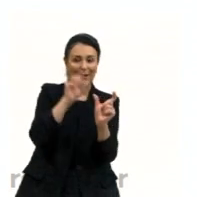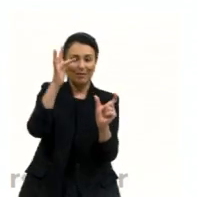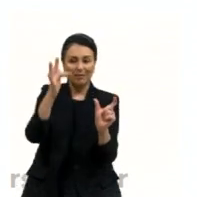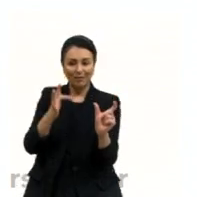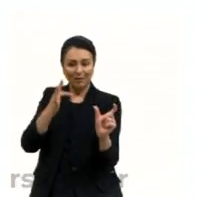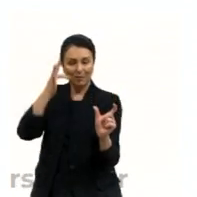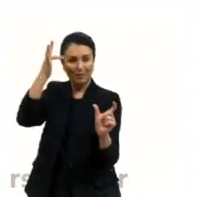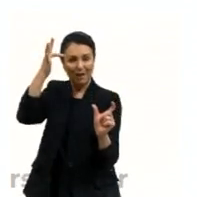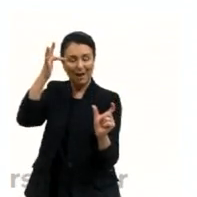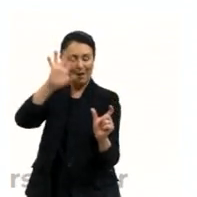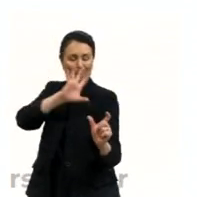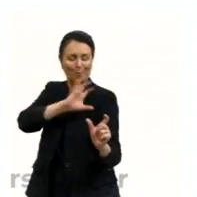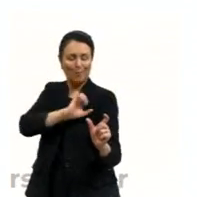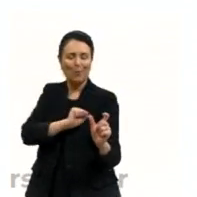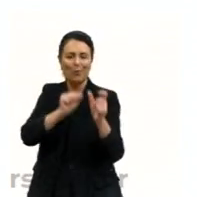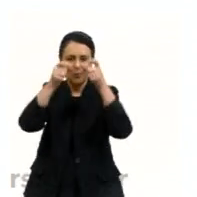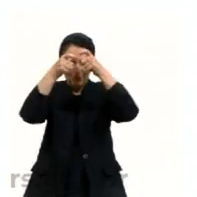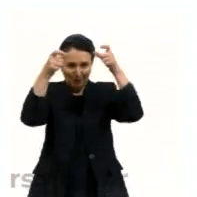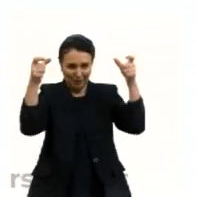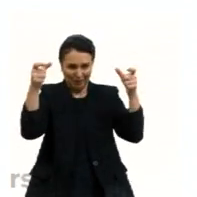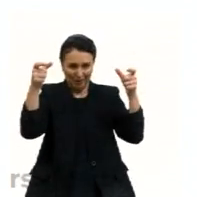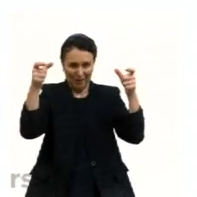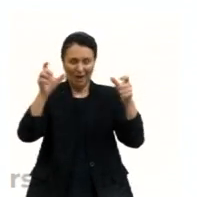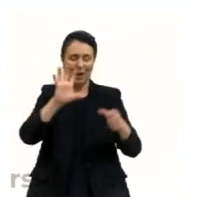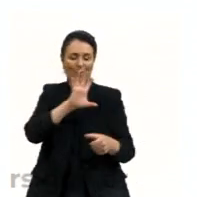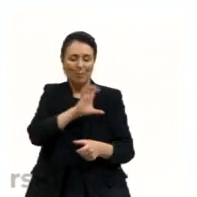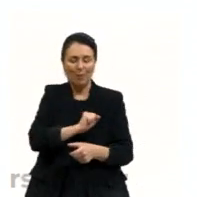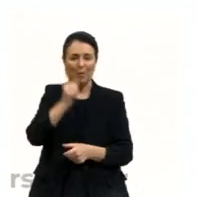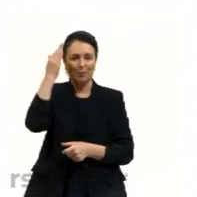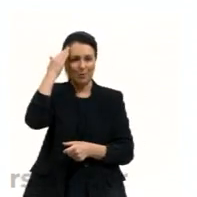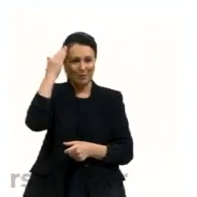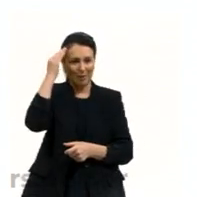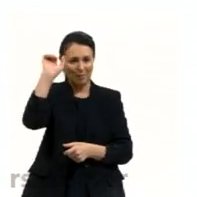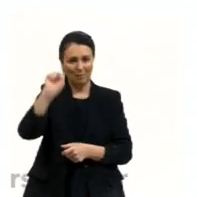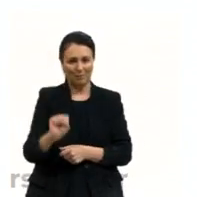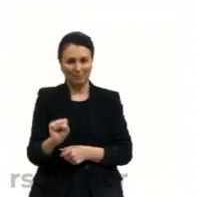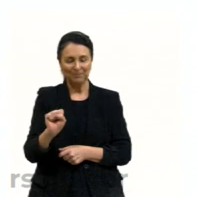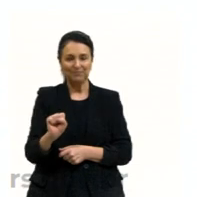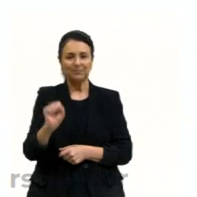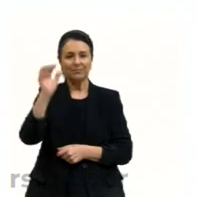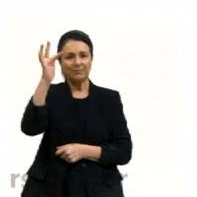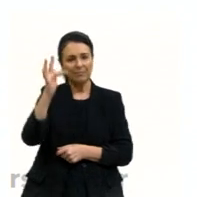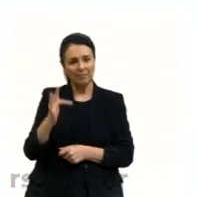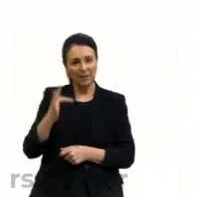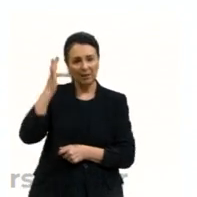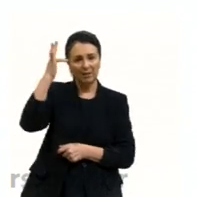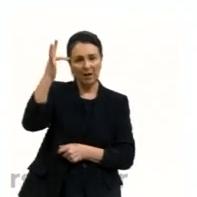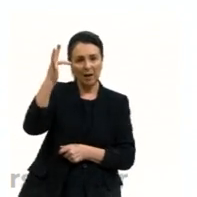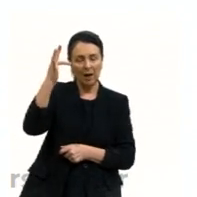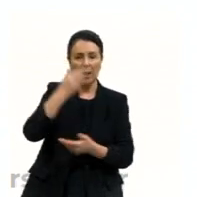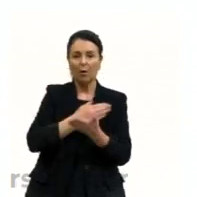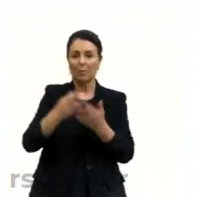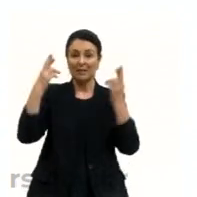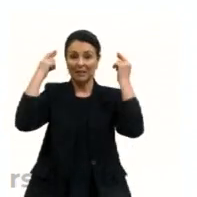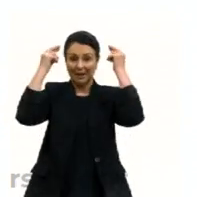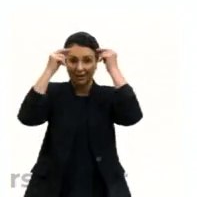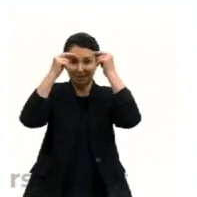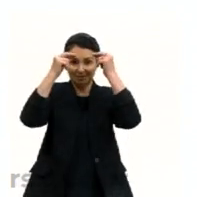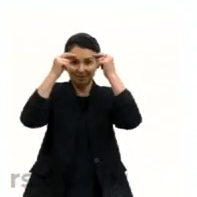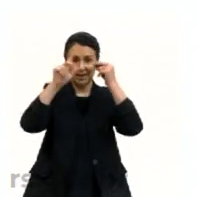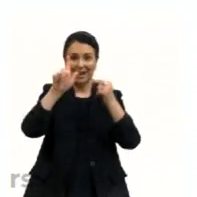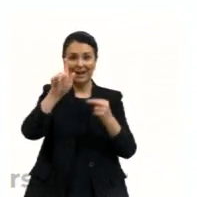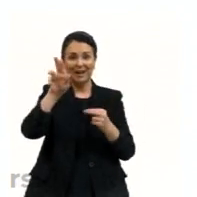o amor pelo conhecimento pela sabedoria aqui nós temos a grega sim alegria porque que ela é grega